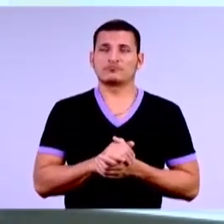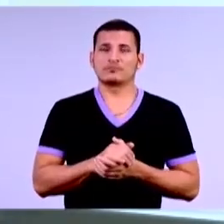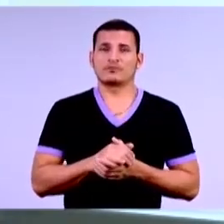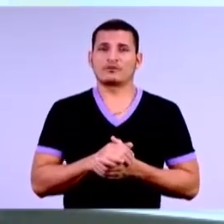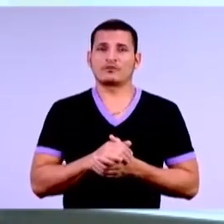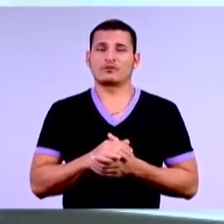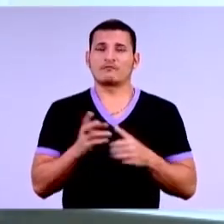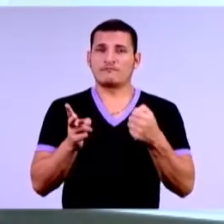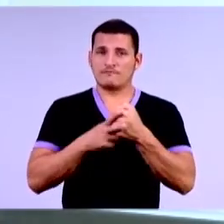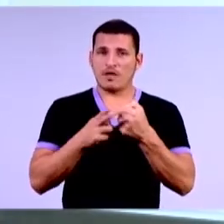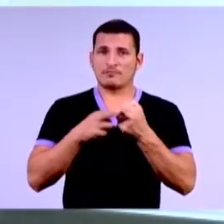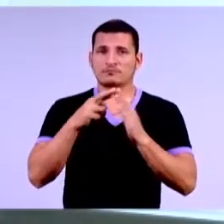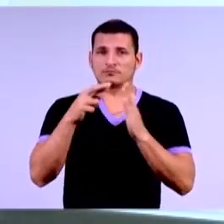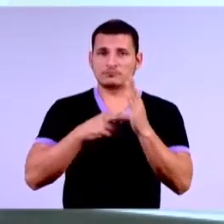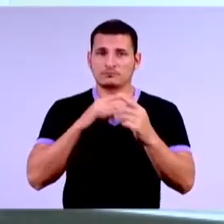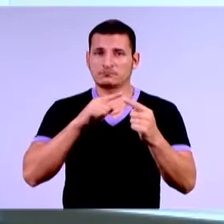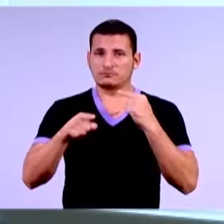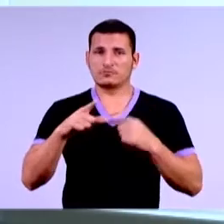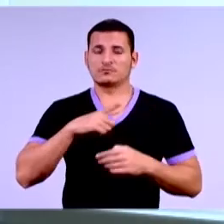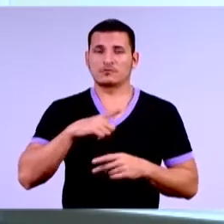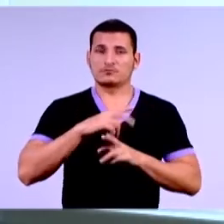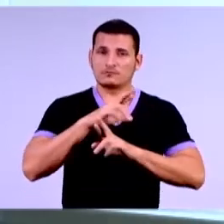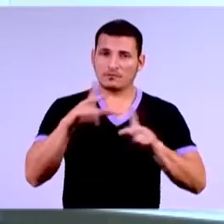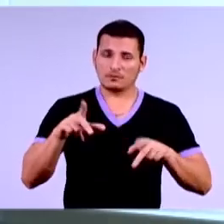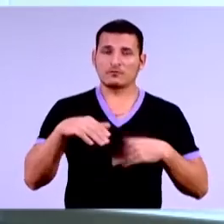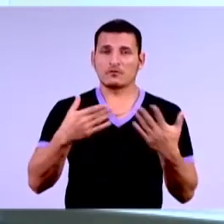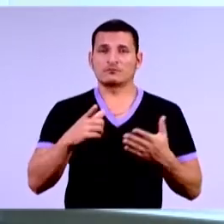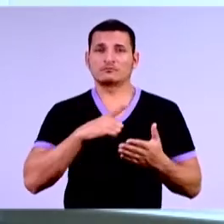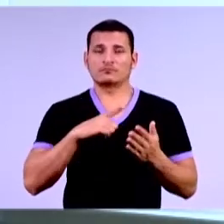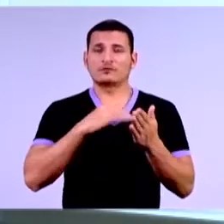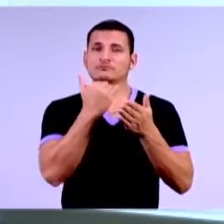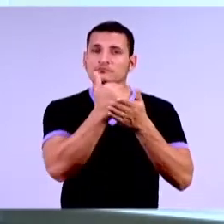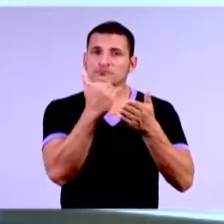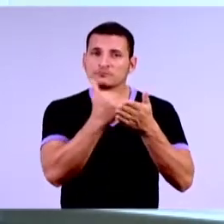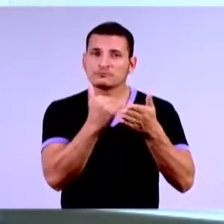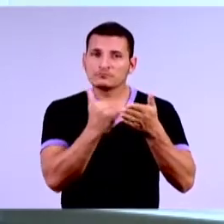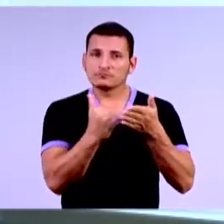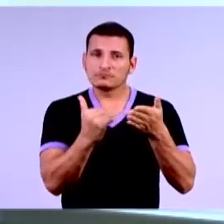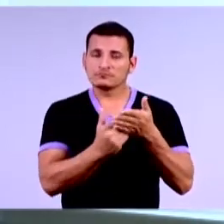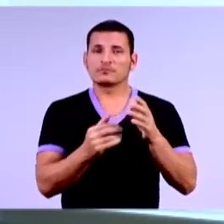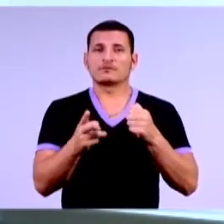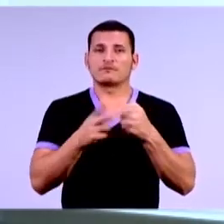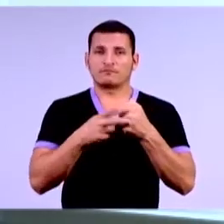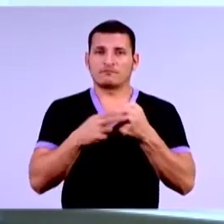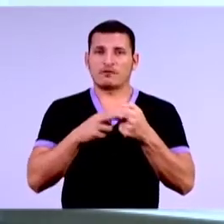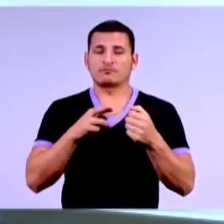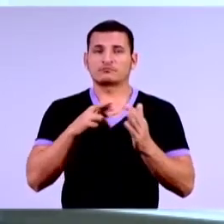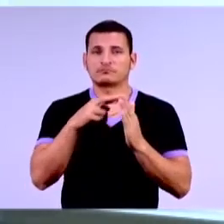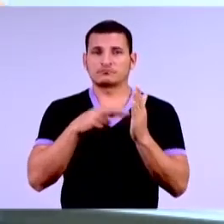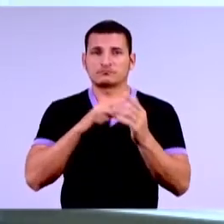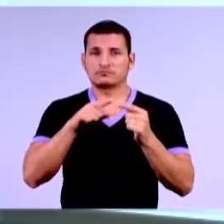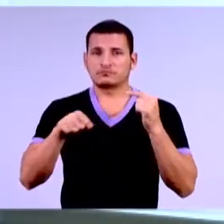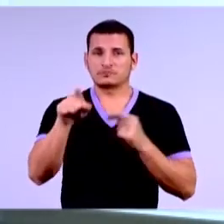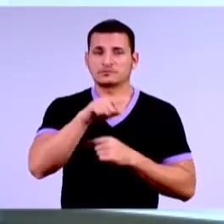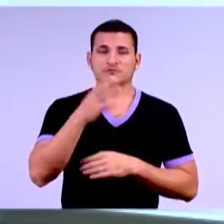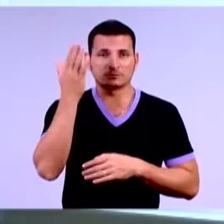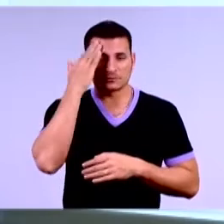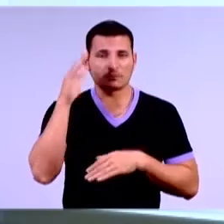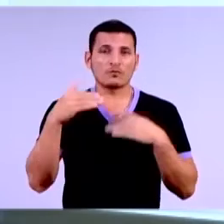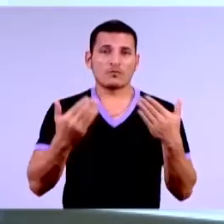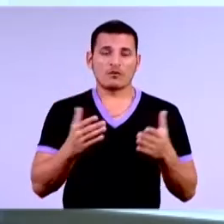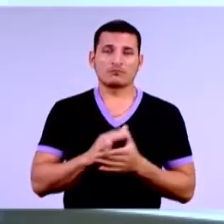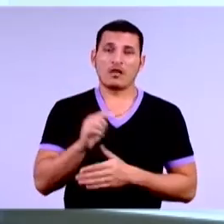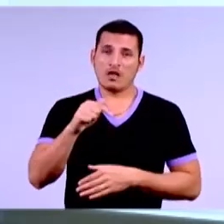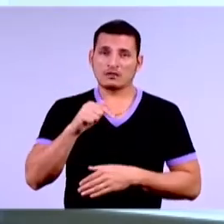regular e tem uma forma diferente então tem uma lista dos verbos regulares para que vocês saibam quais são eles aqui no nosso